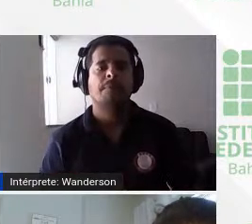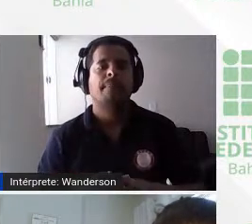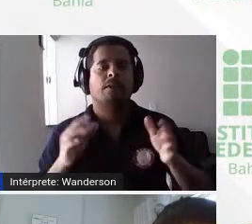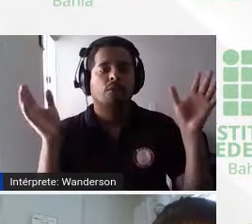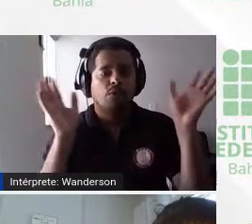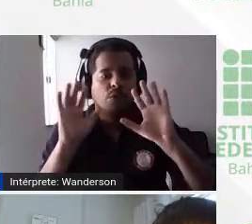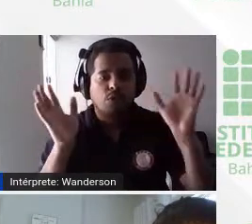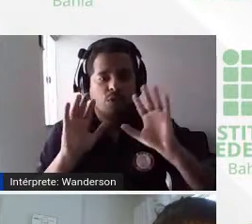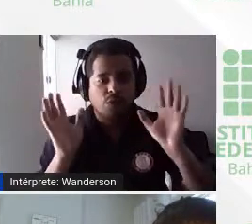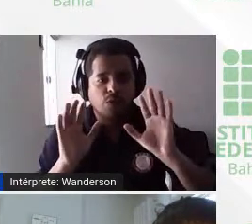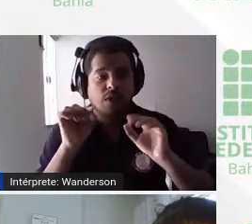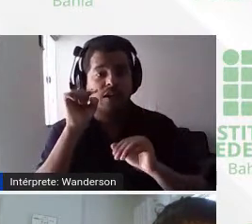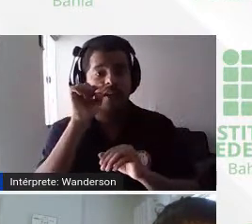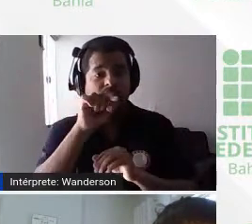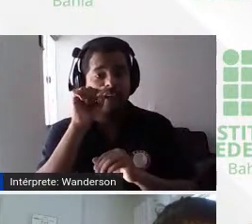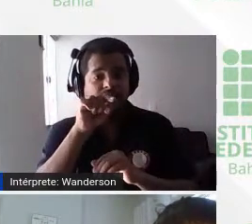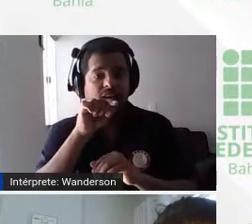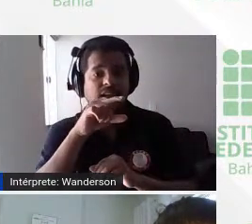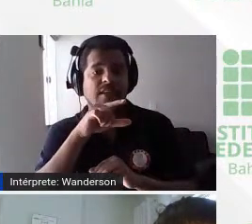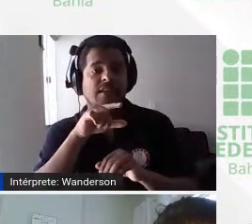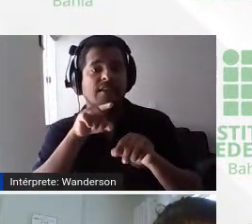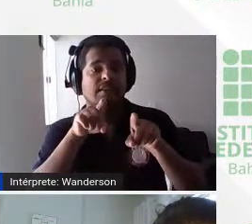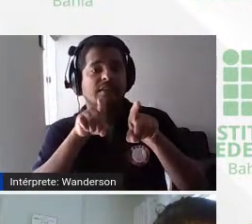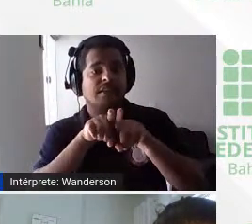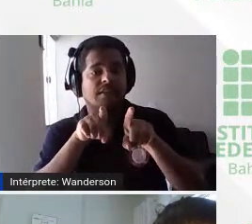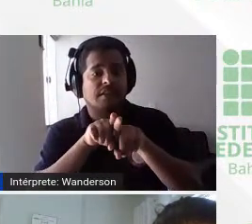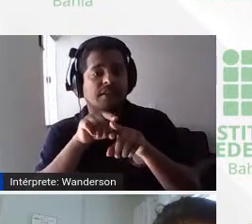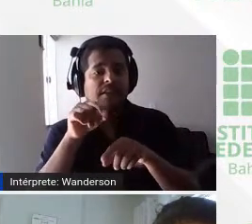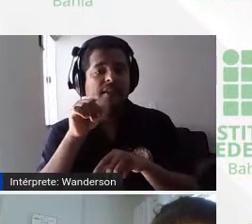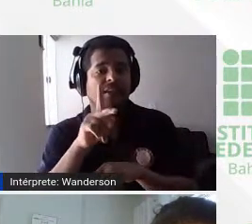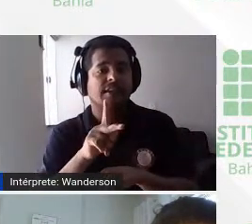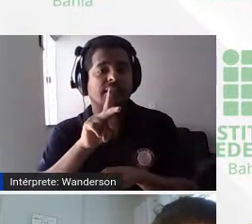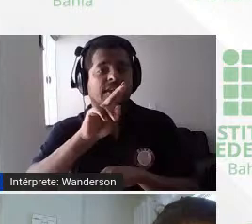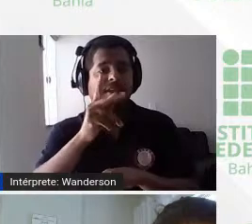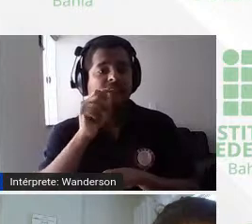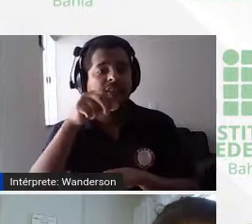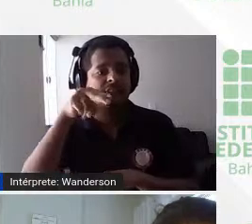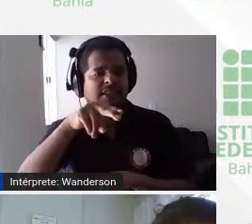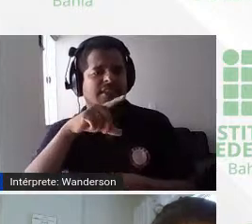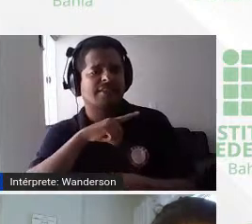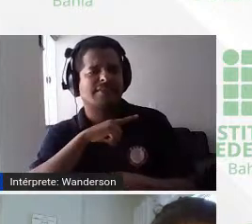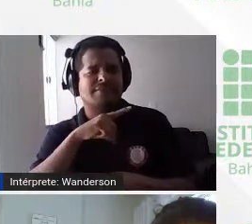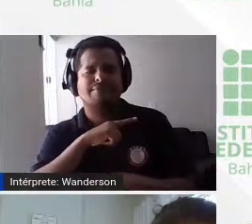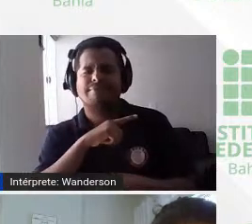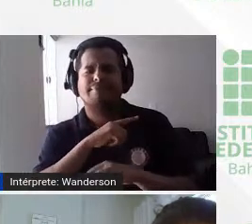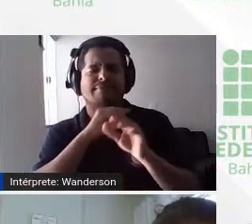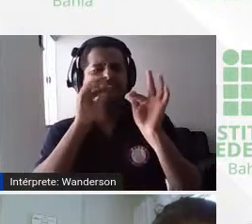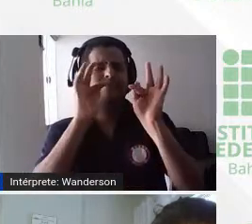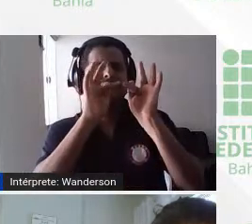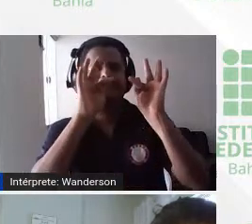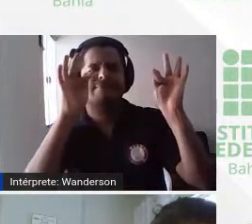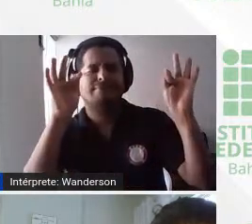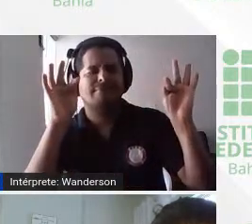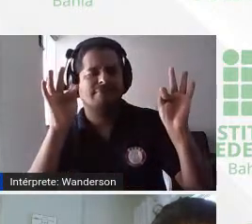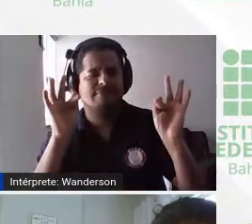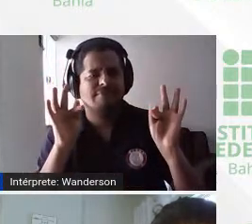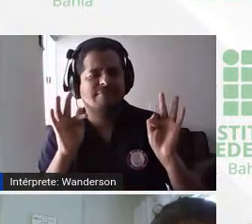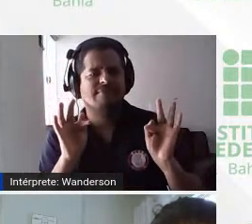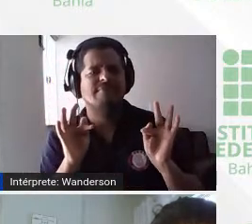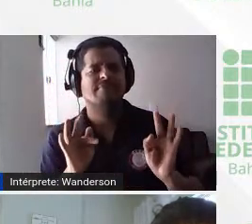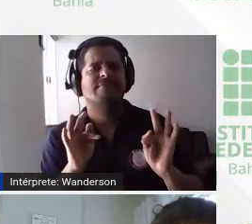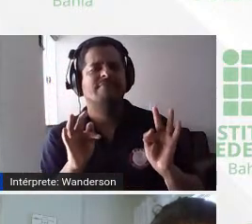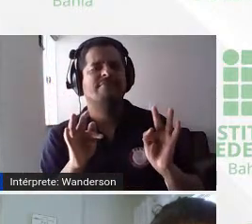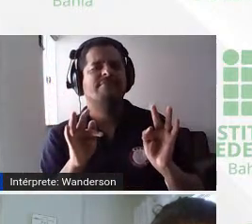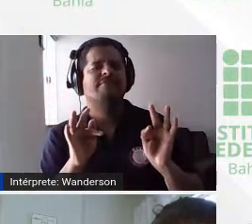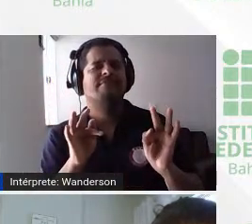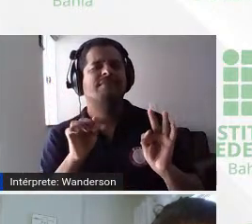pessoal. A plataforma Khan Academy traz algo fundamental no